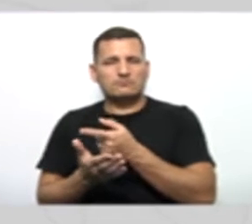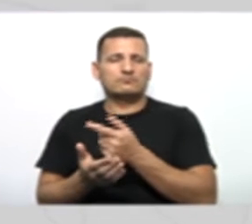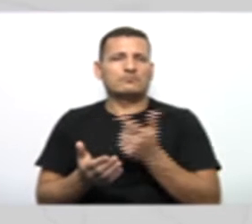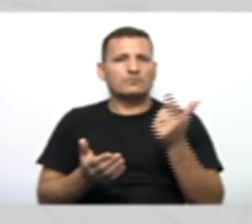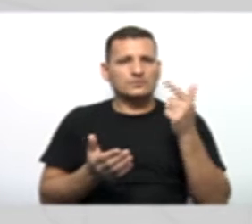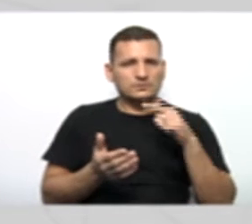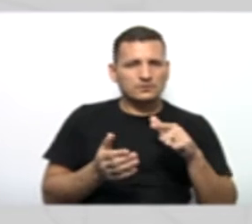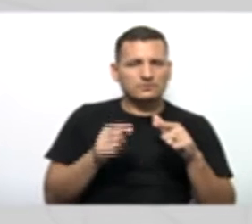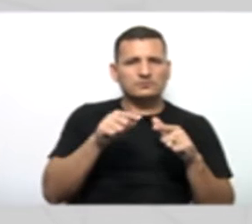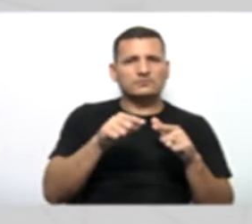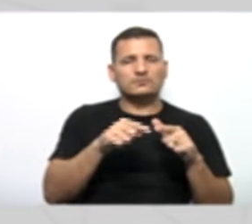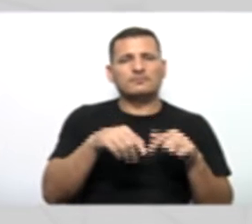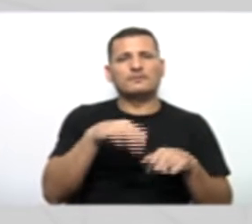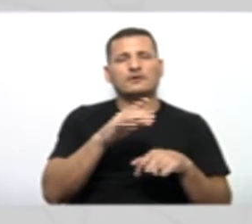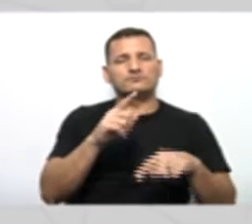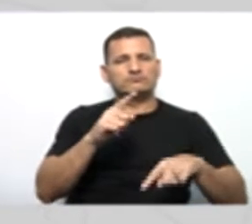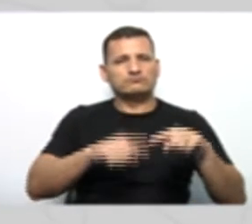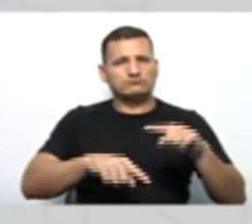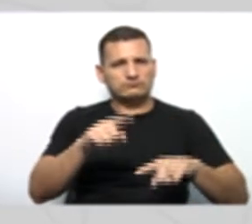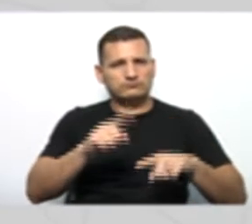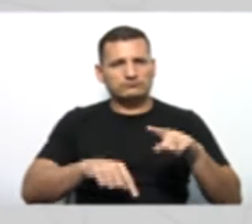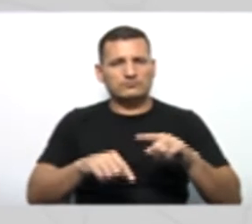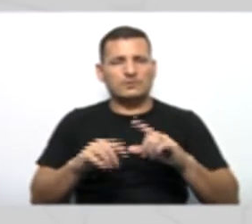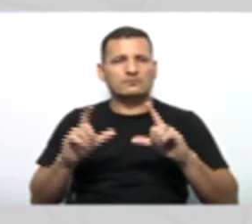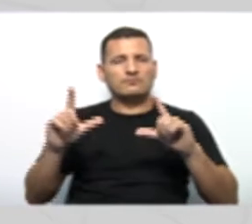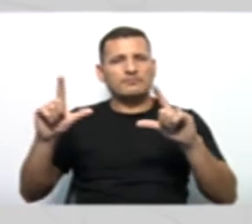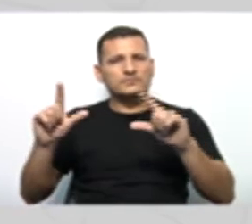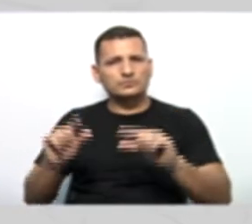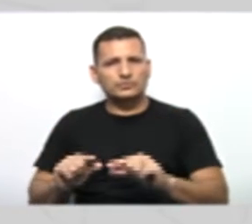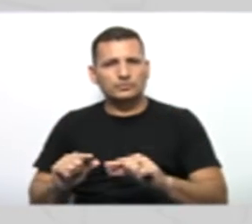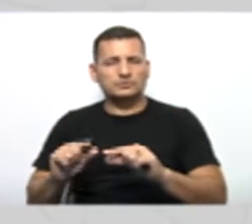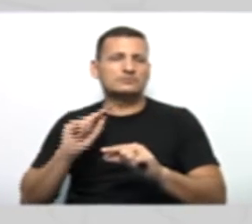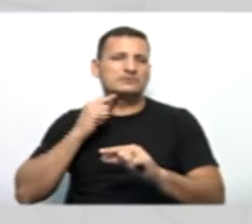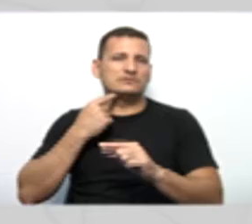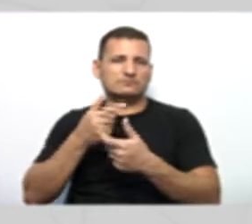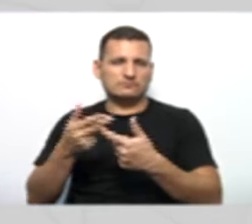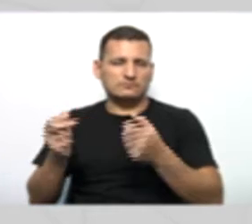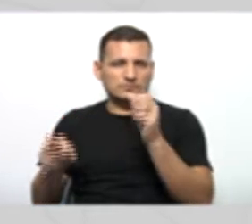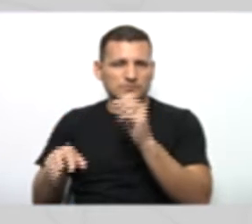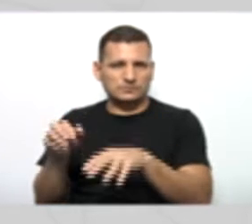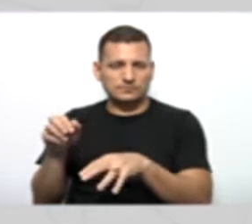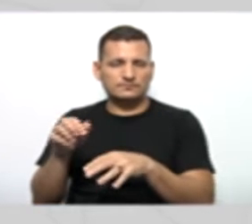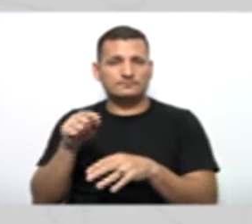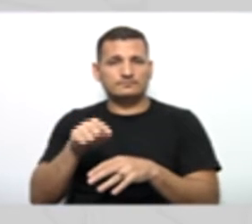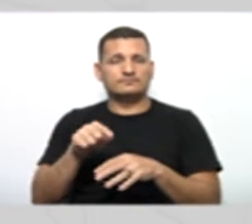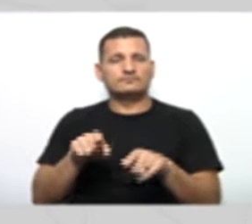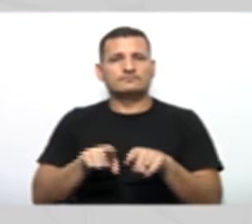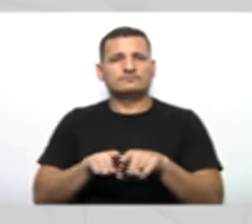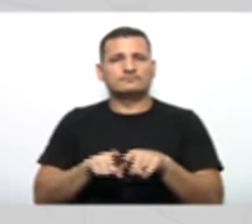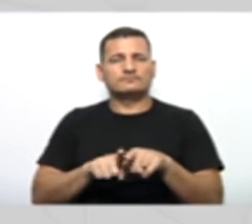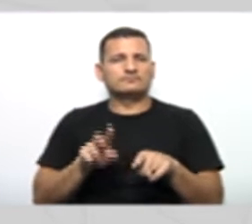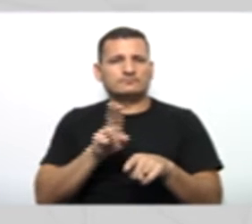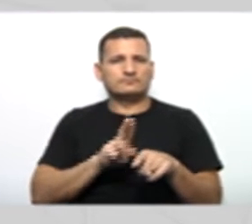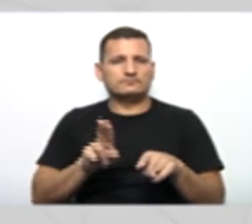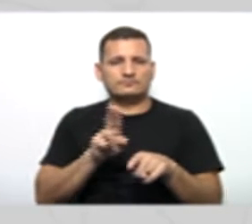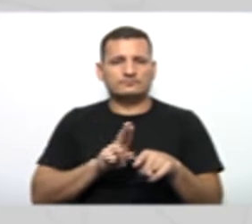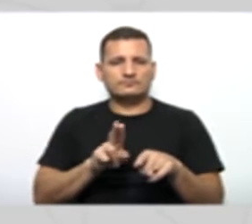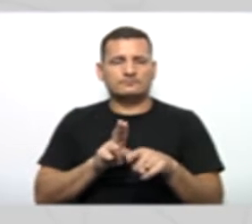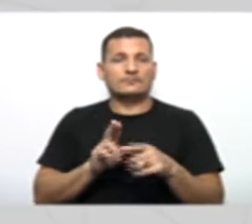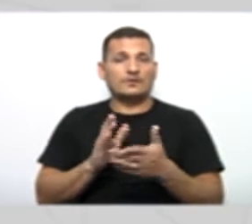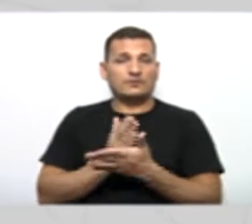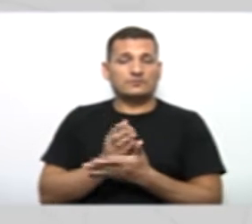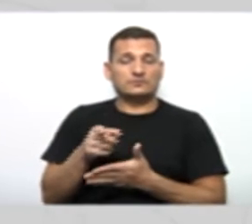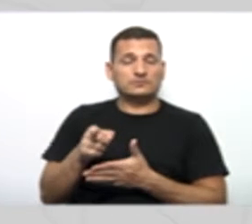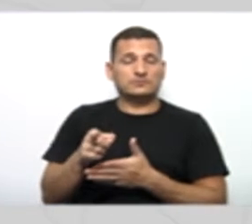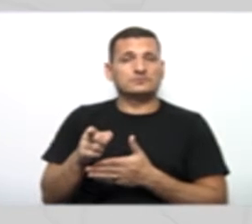consiga gerar mais produtos com a menor quantidade de resíduo. Ela pode buscar utilizar alguns desses